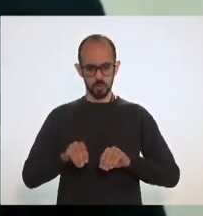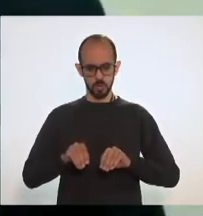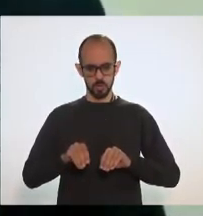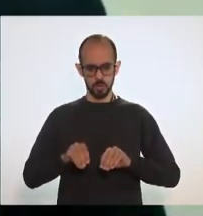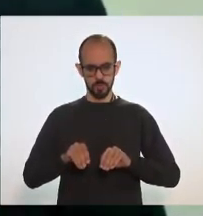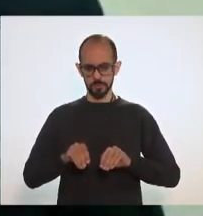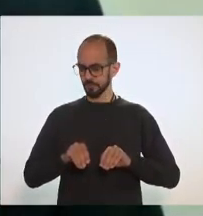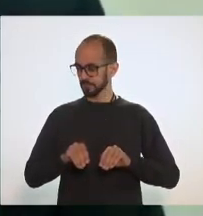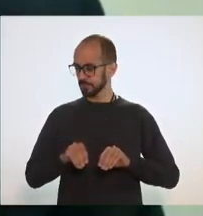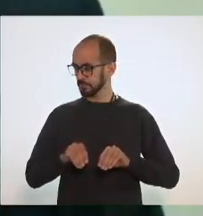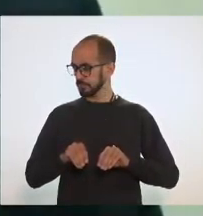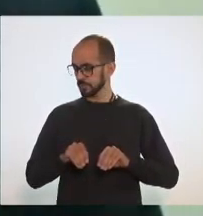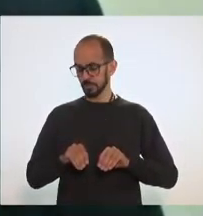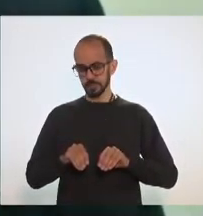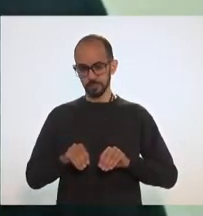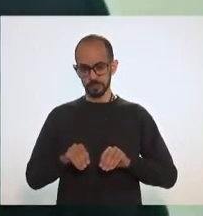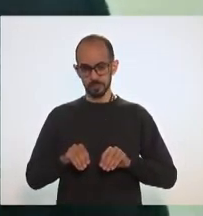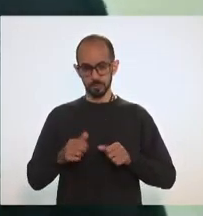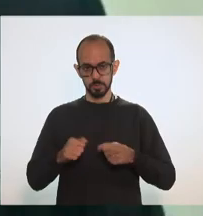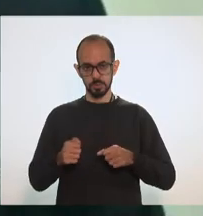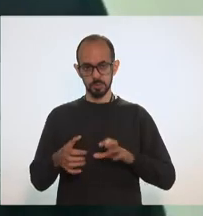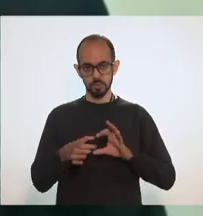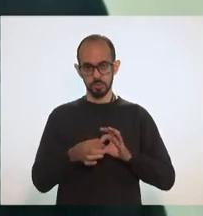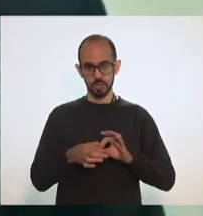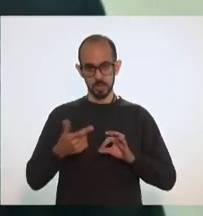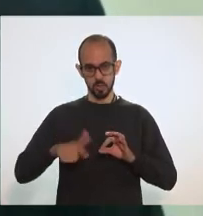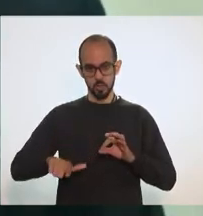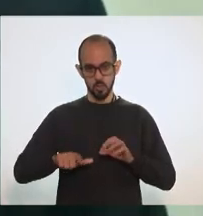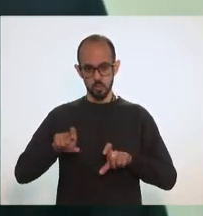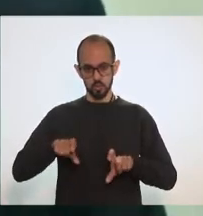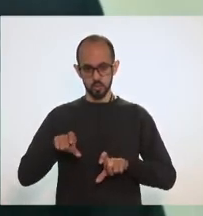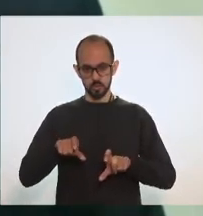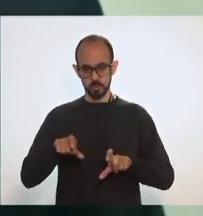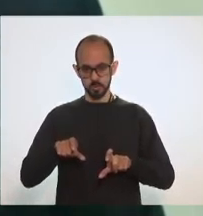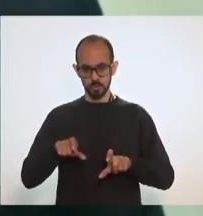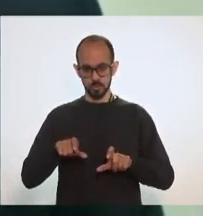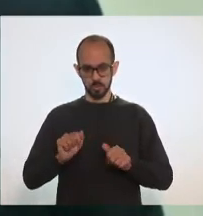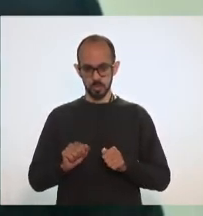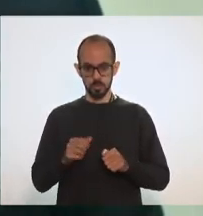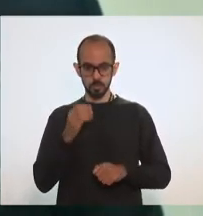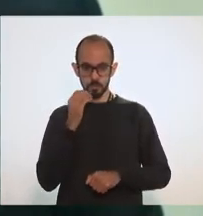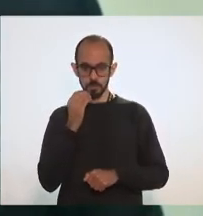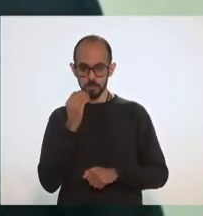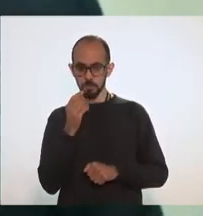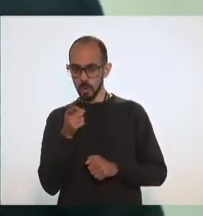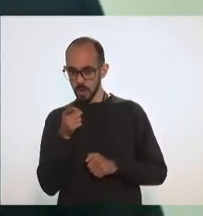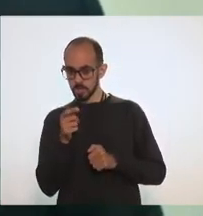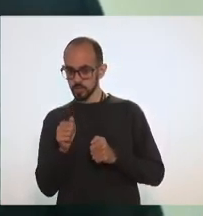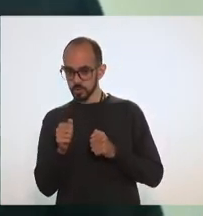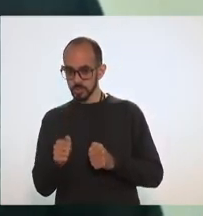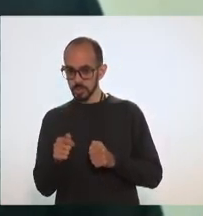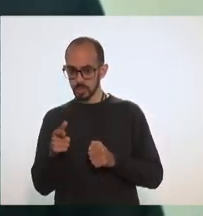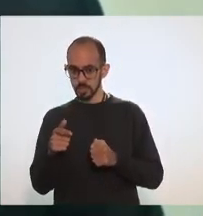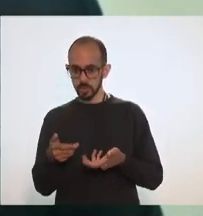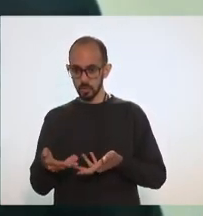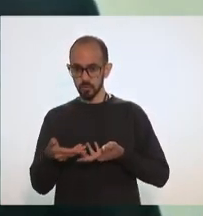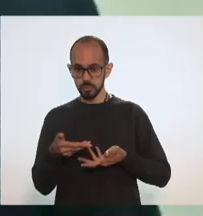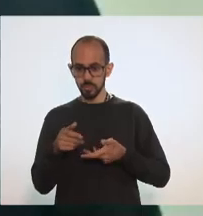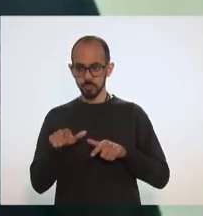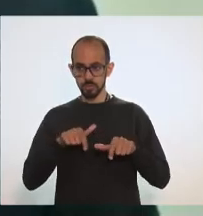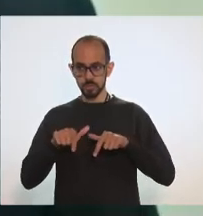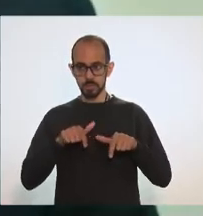Vossa Excelência, deputado. Deixa eu fazer uma pergunta. O 14 da pauta, se me permite, porque... Primeiro, quero explicar, meu